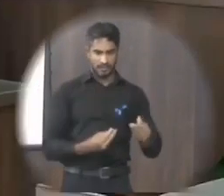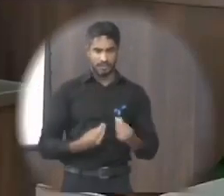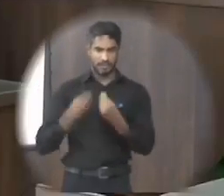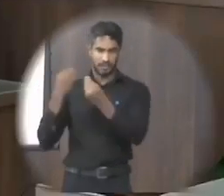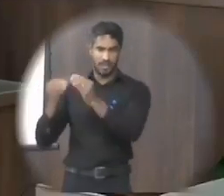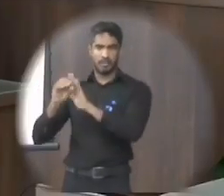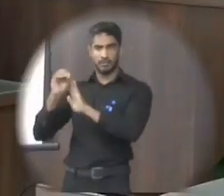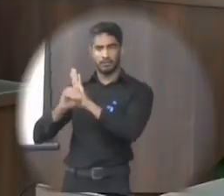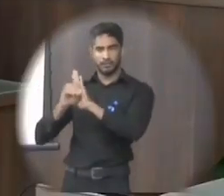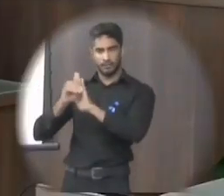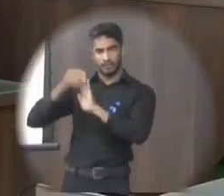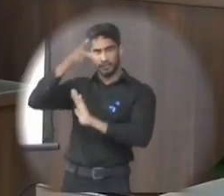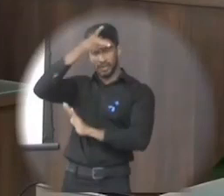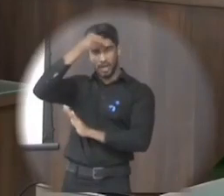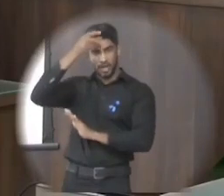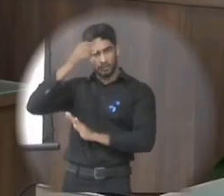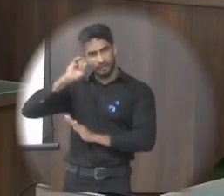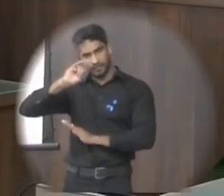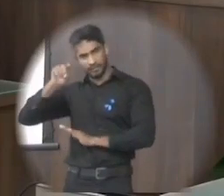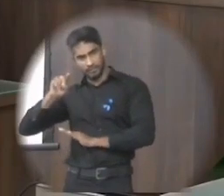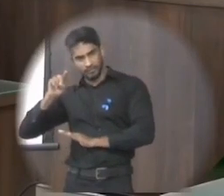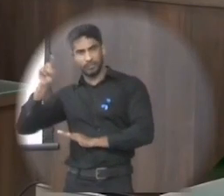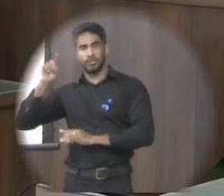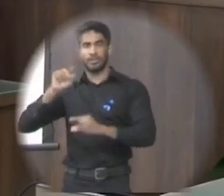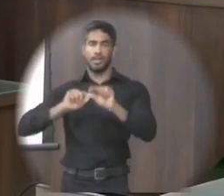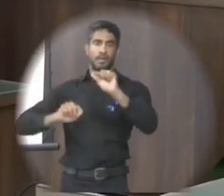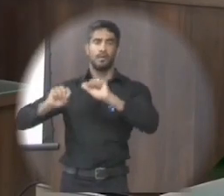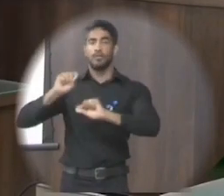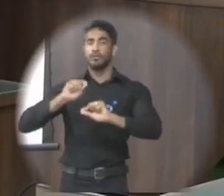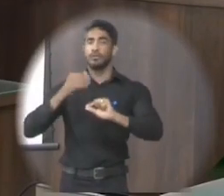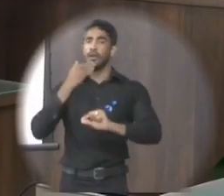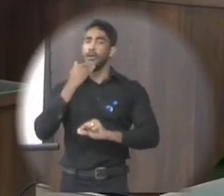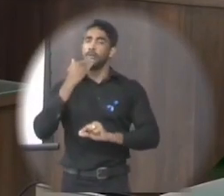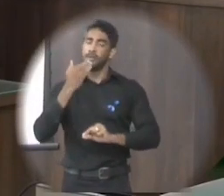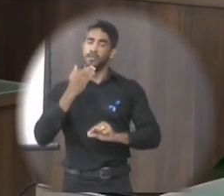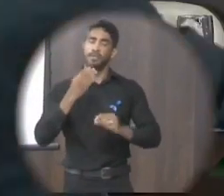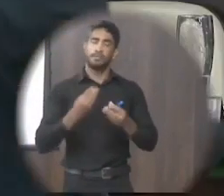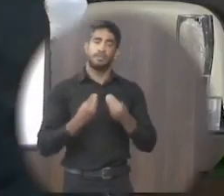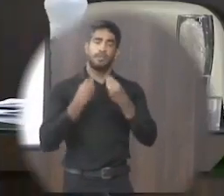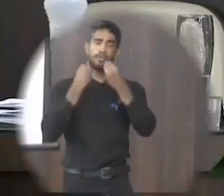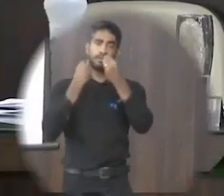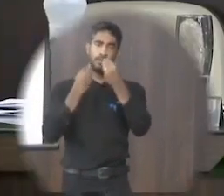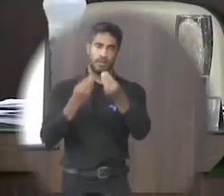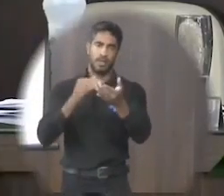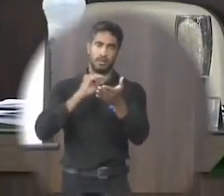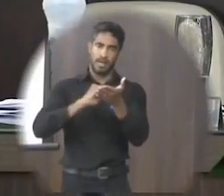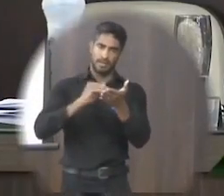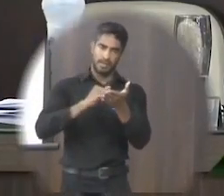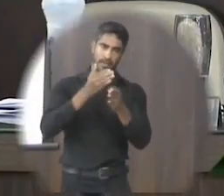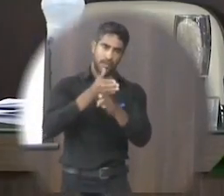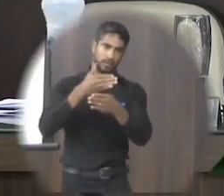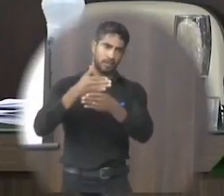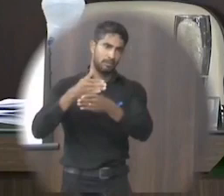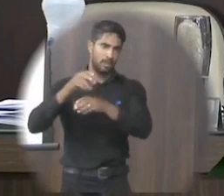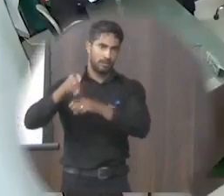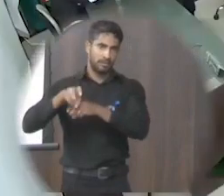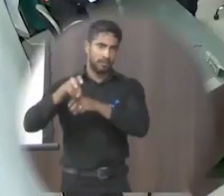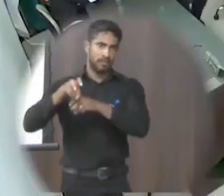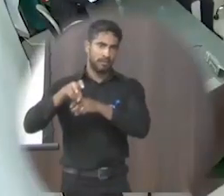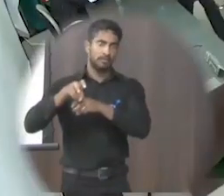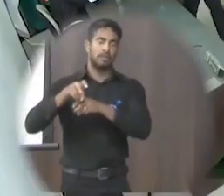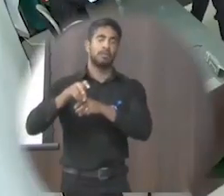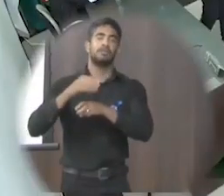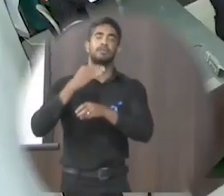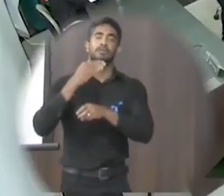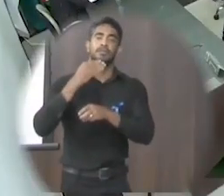ofício ao prefeito de Janaúba, senhor José Aparecido Mendes Santos, solicitando que seja encaminhado à Secretaria de Obras e Serviços Urbanos o presente requerimento